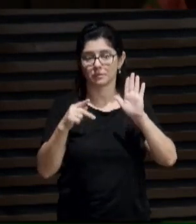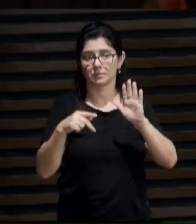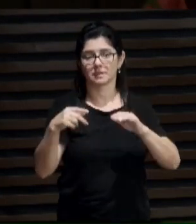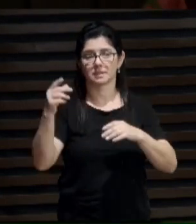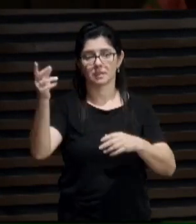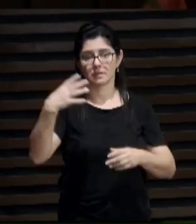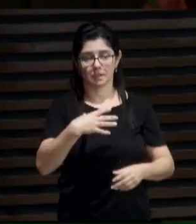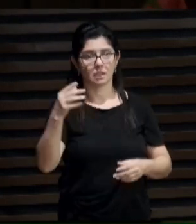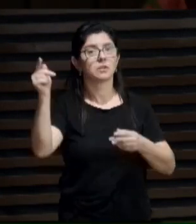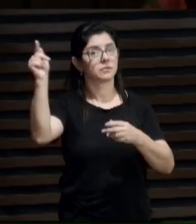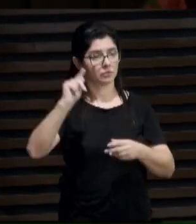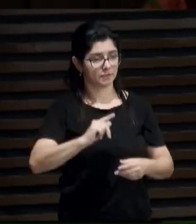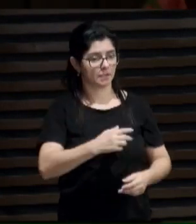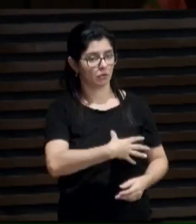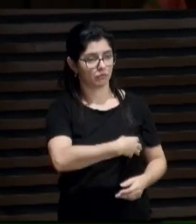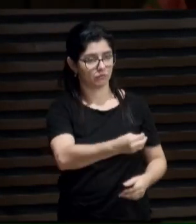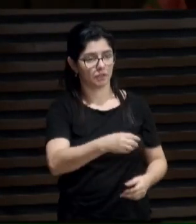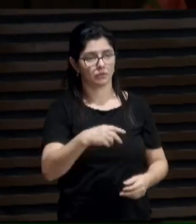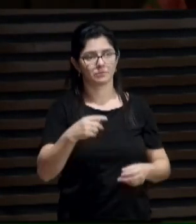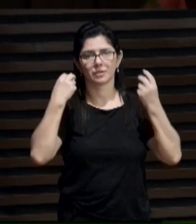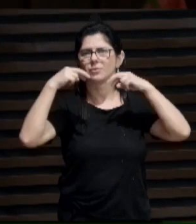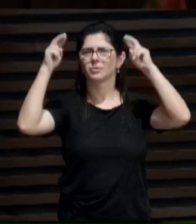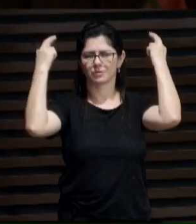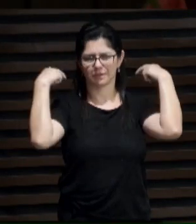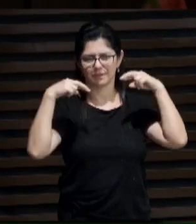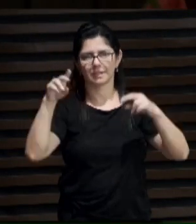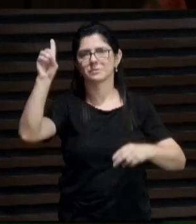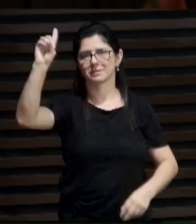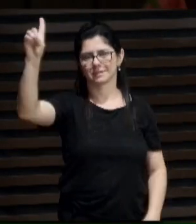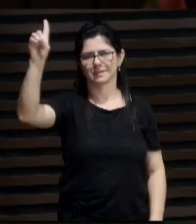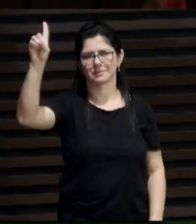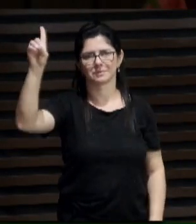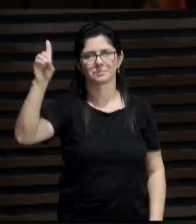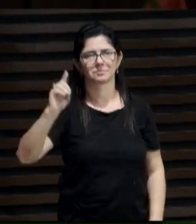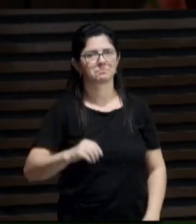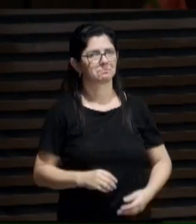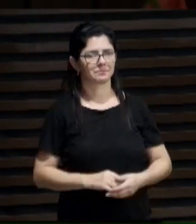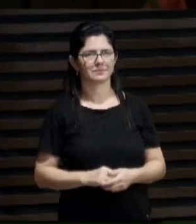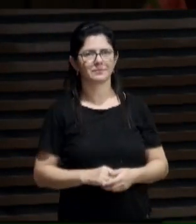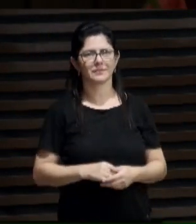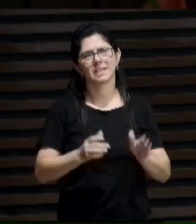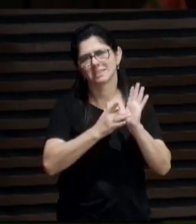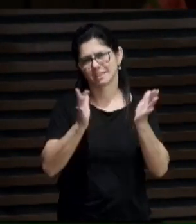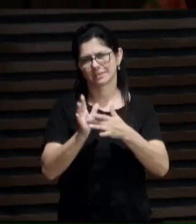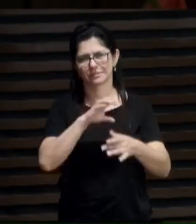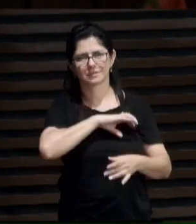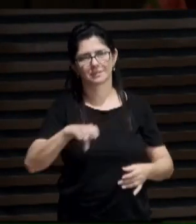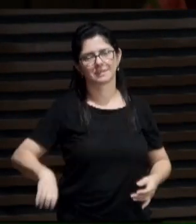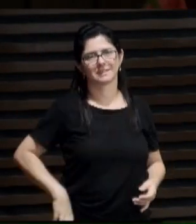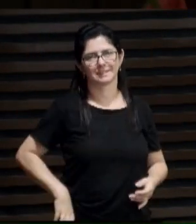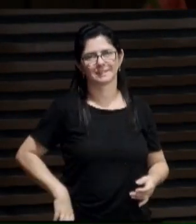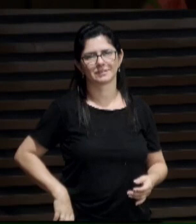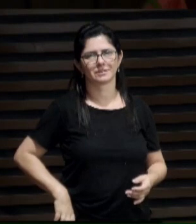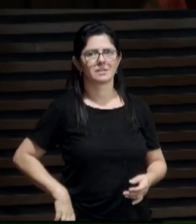Jesus Cristo, o Cordeiro de Deus, como diz Gálatas 4, 4 e 5. Jesus Cristo foi